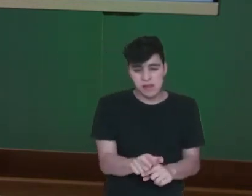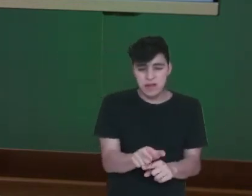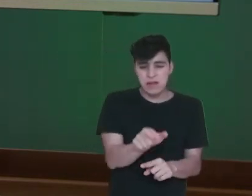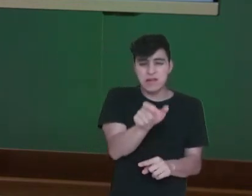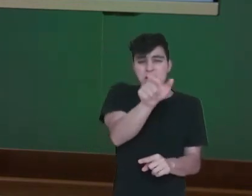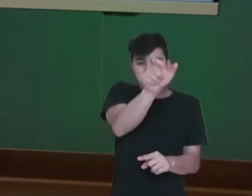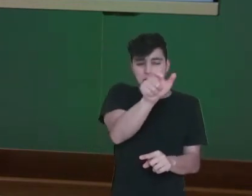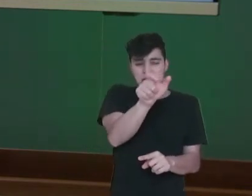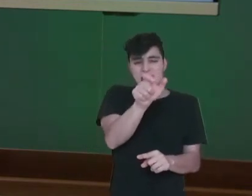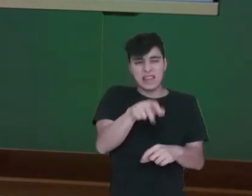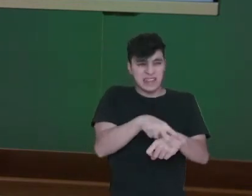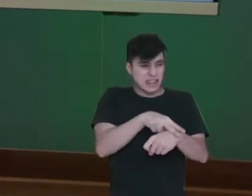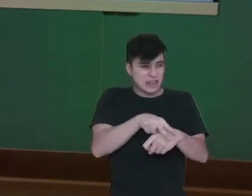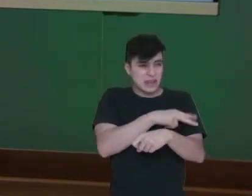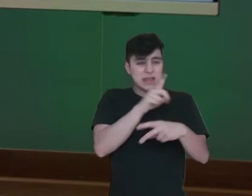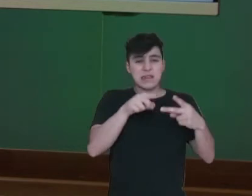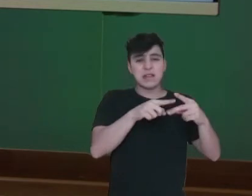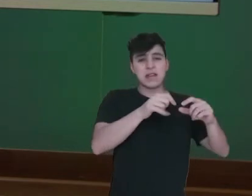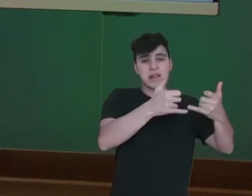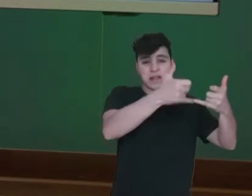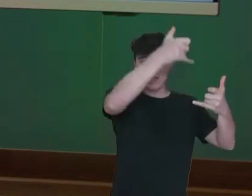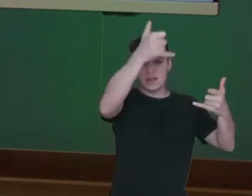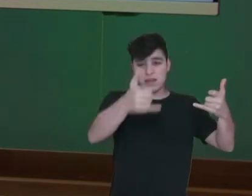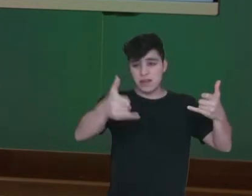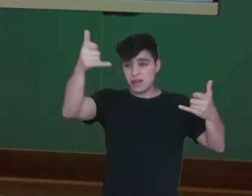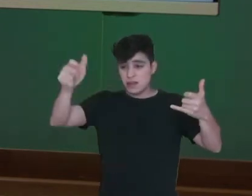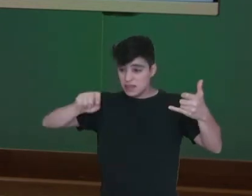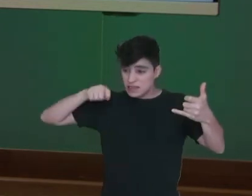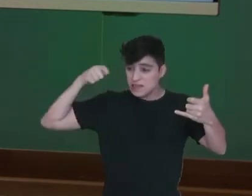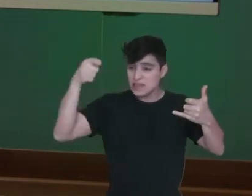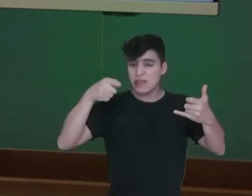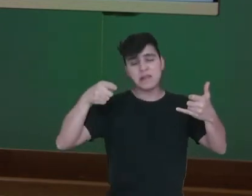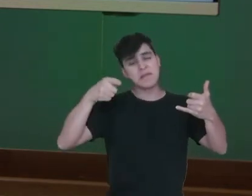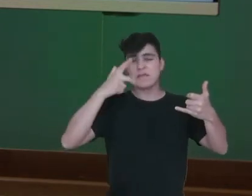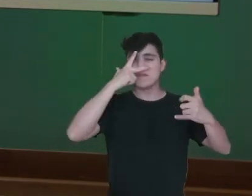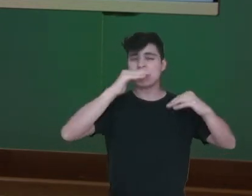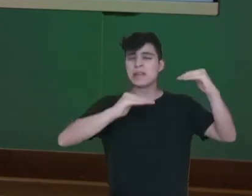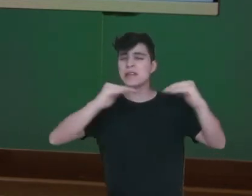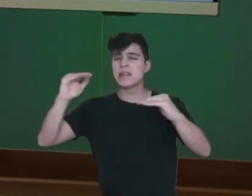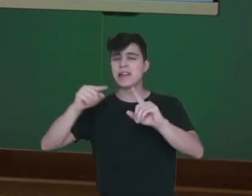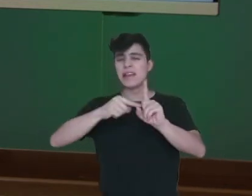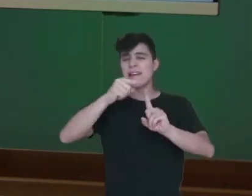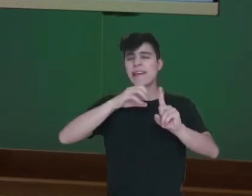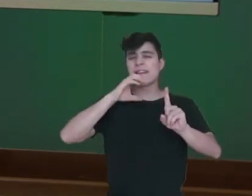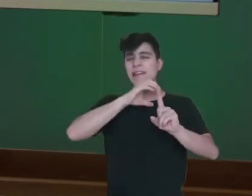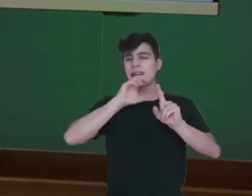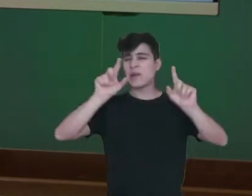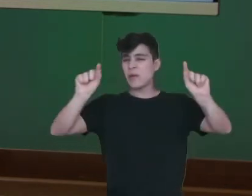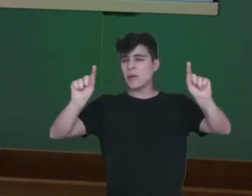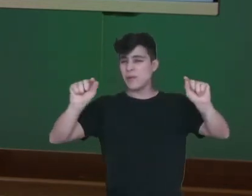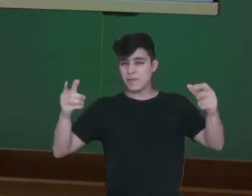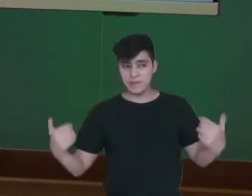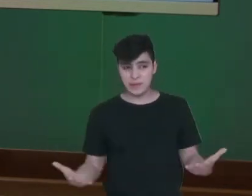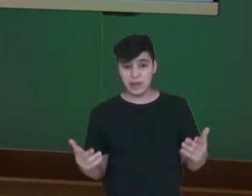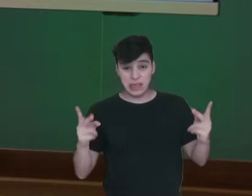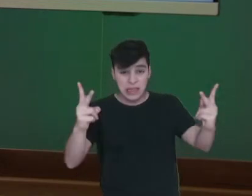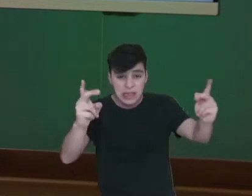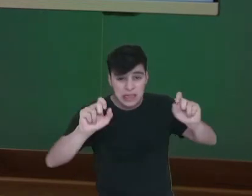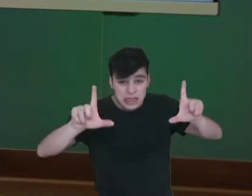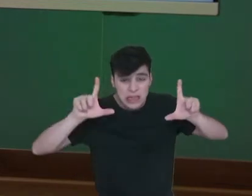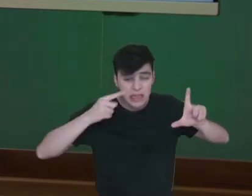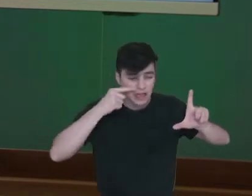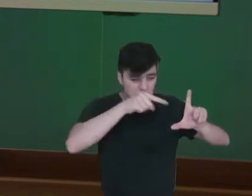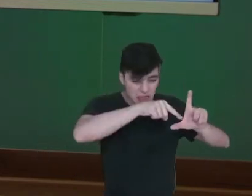né? E as linhas representam as médias de temperatura. Então aqui a gente consegue ver bem aquela